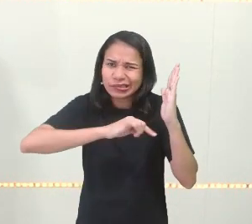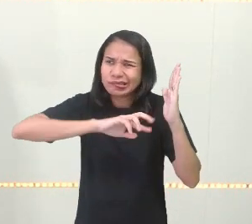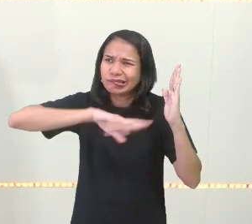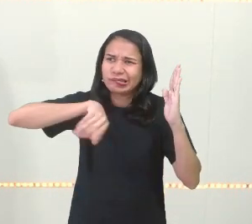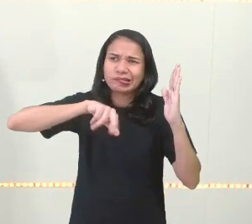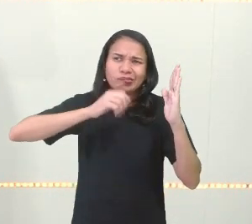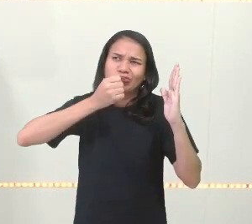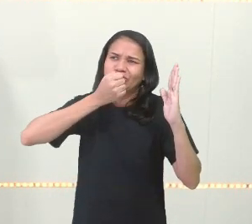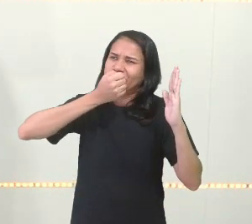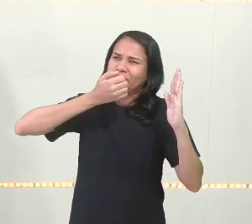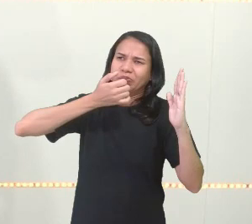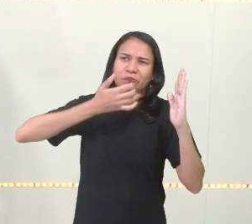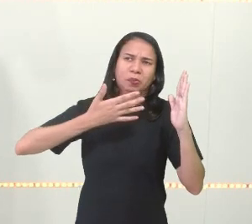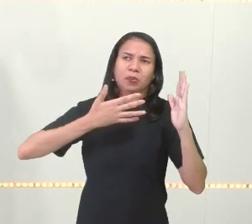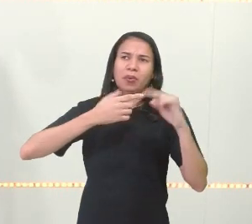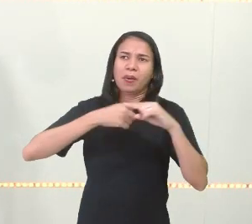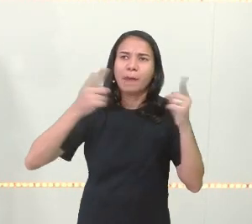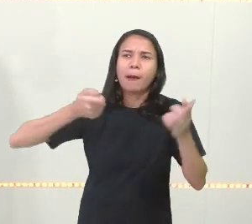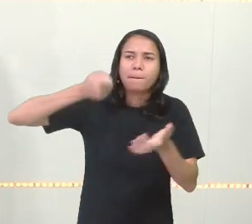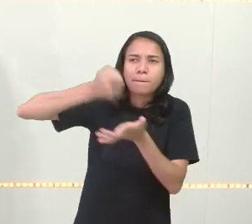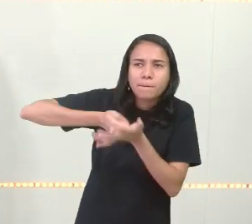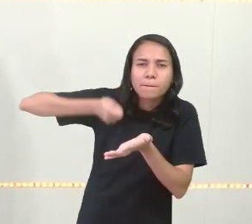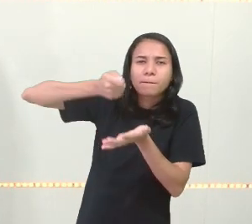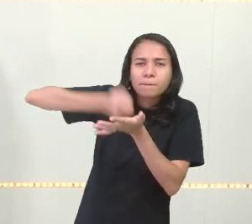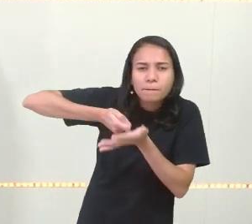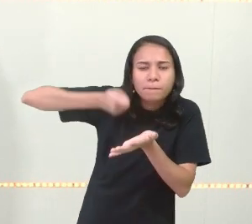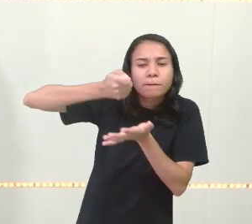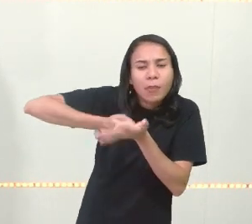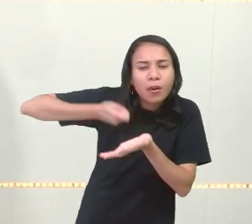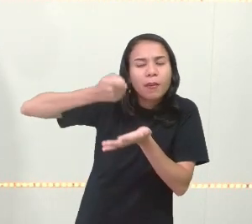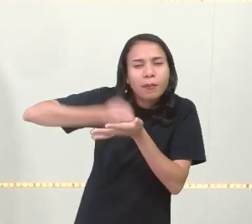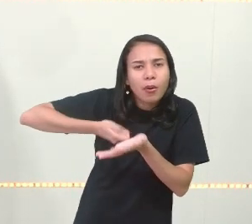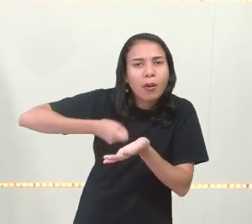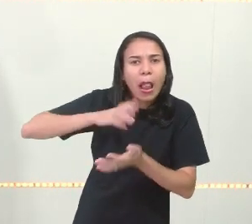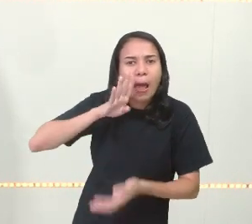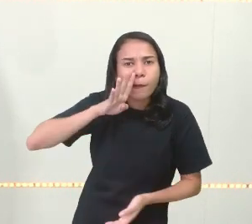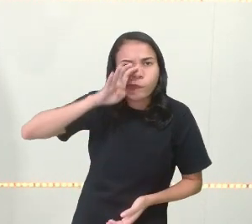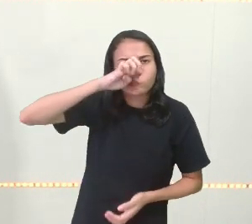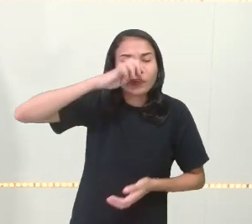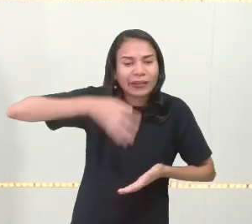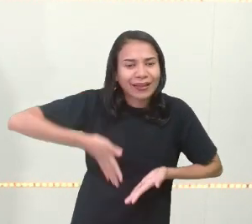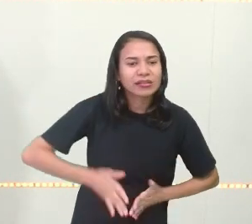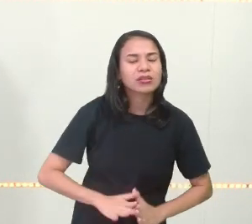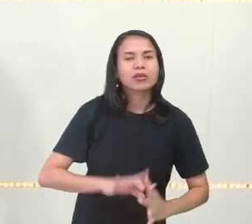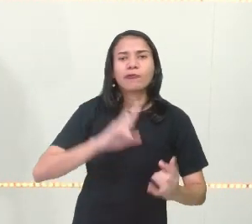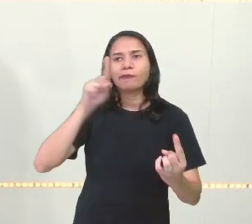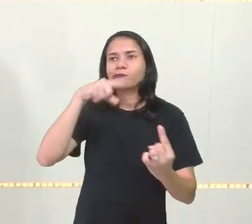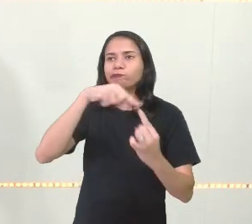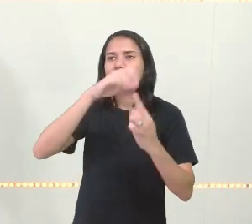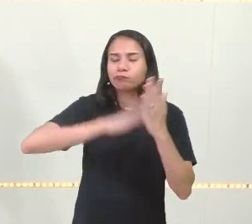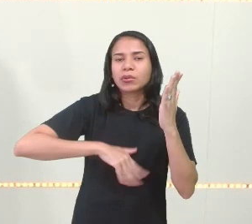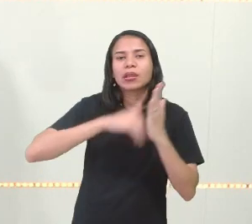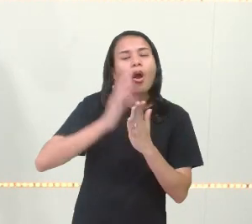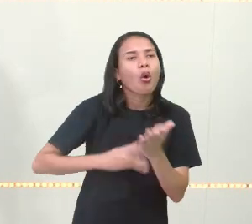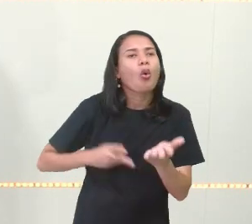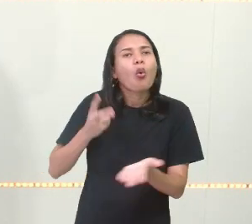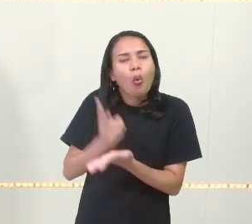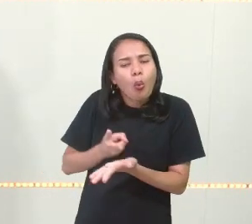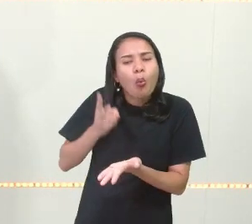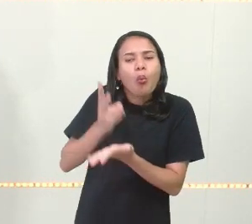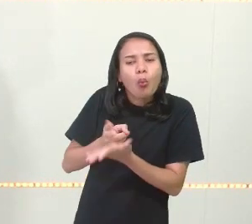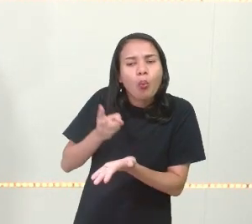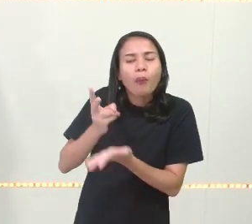tão bom. Mas ele insistiu em continuar com a arte dele, ele era artista, nasceu para isso, né? E continuou fazendo a sua